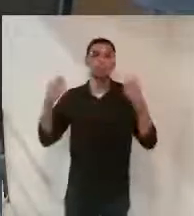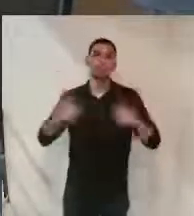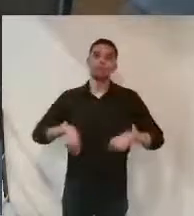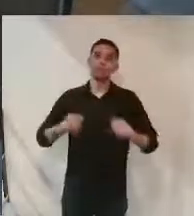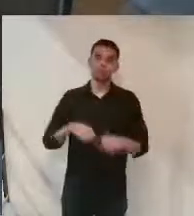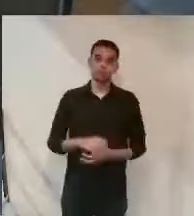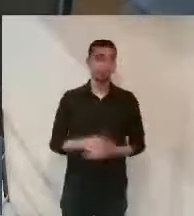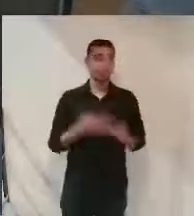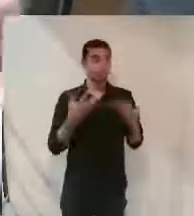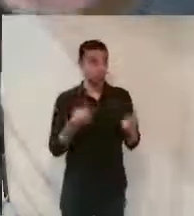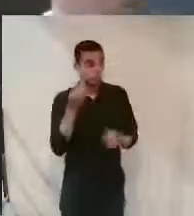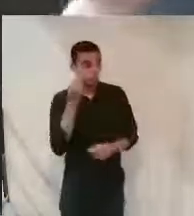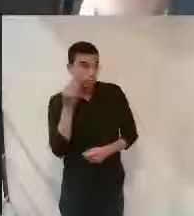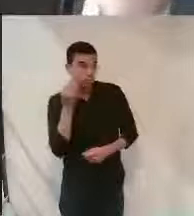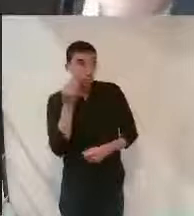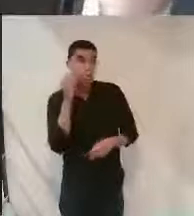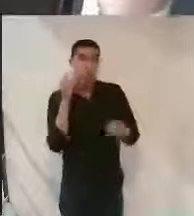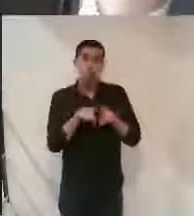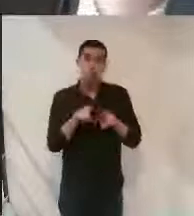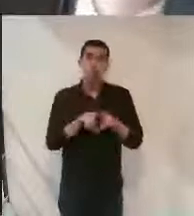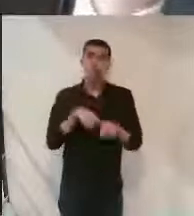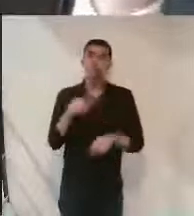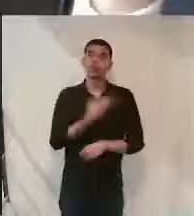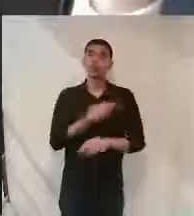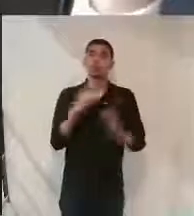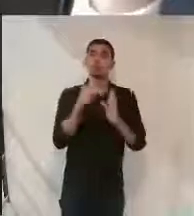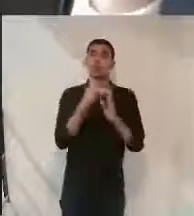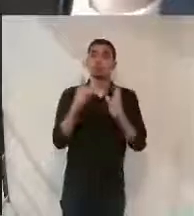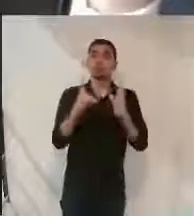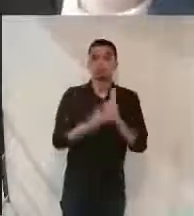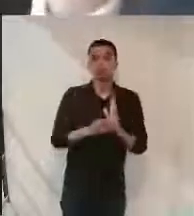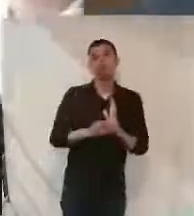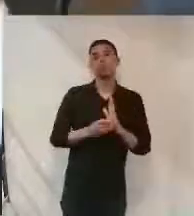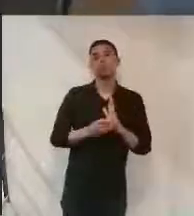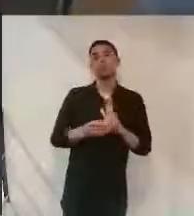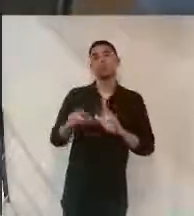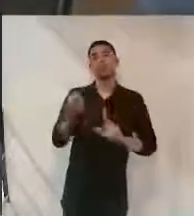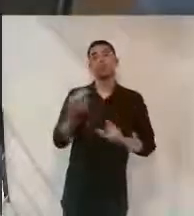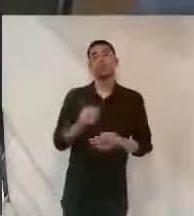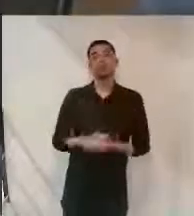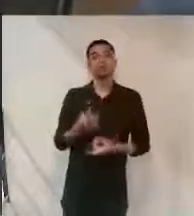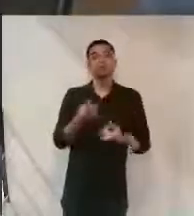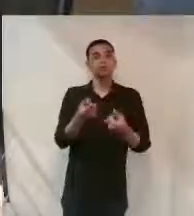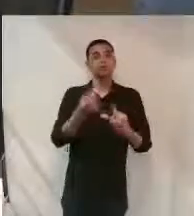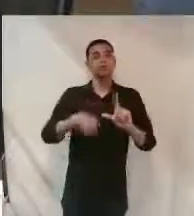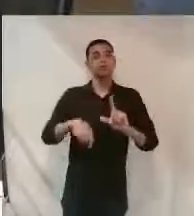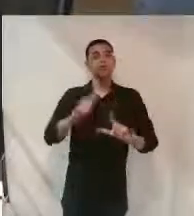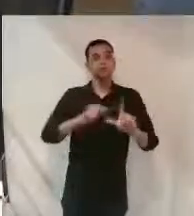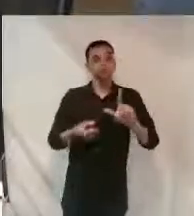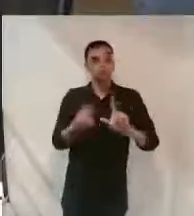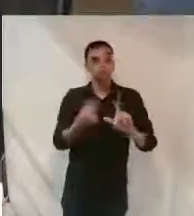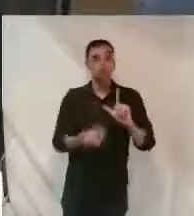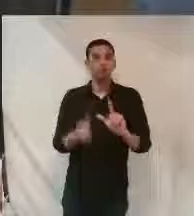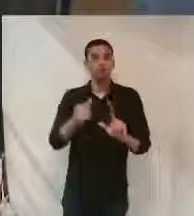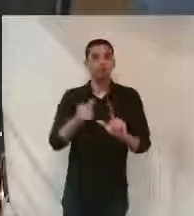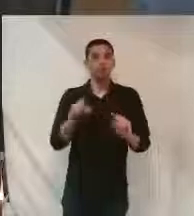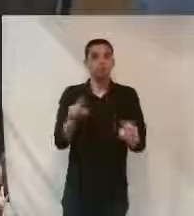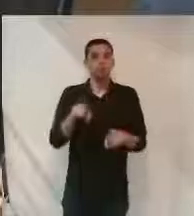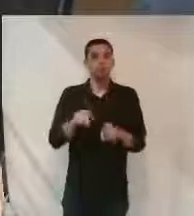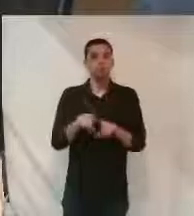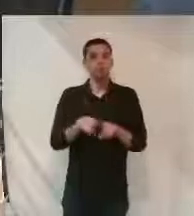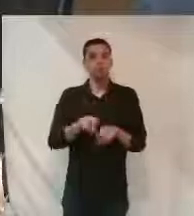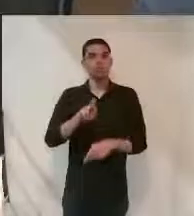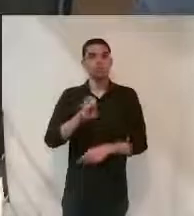nos próximos dias, o nosso decreto de logística reversa, como bem falou doutor Alexandre Gaio, o presidente da